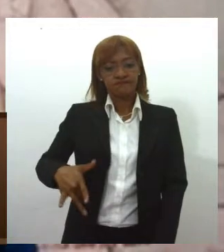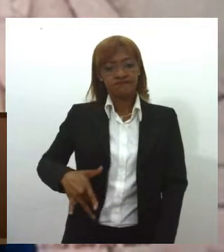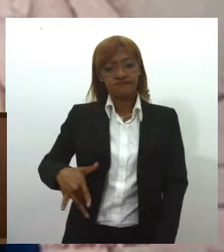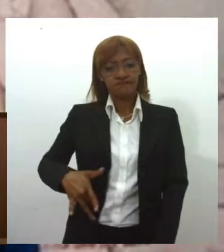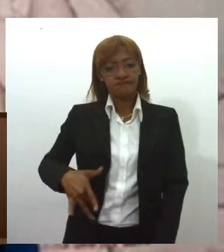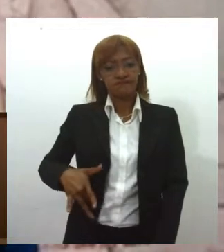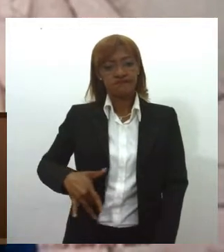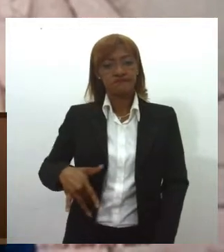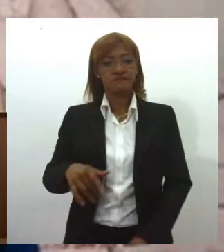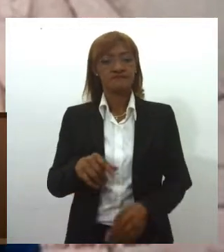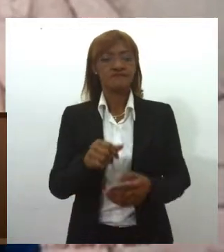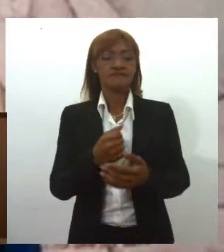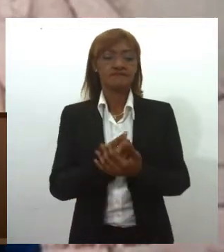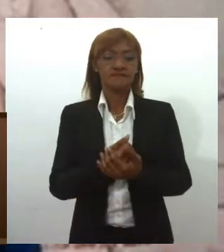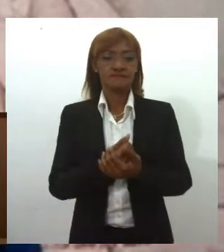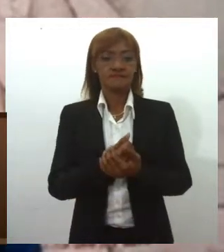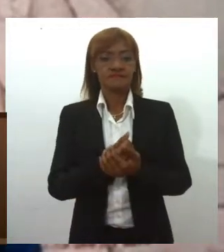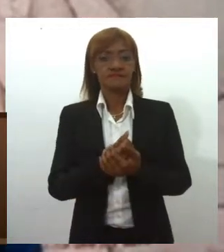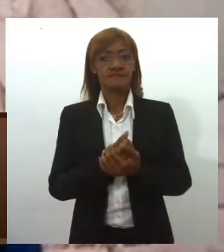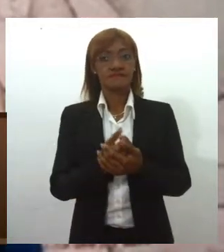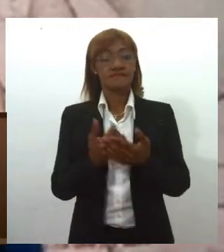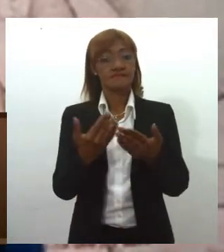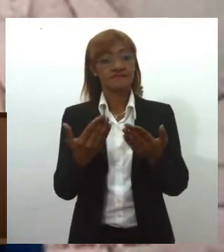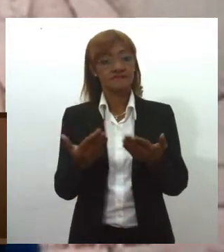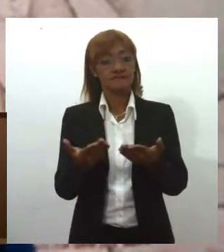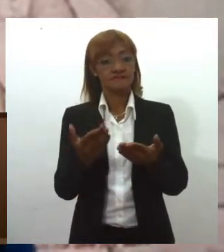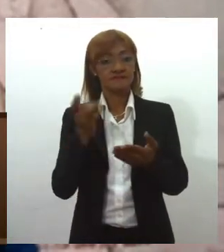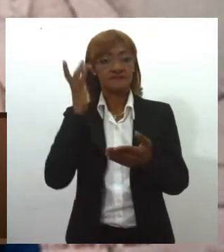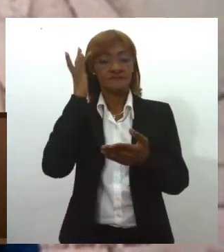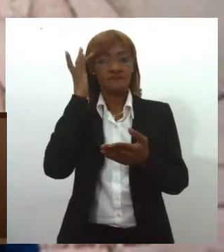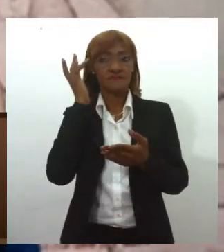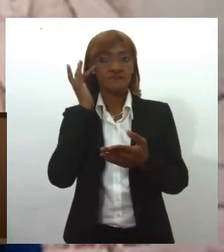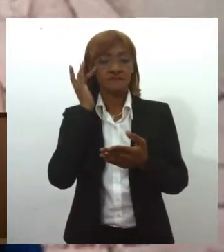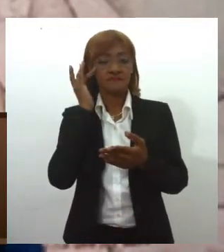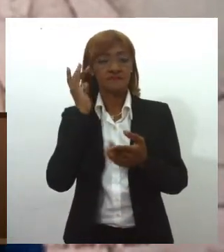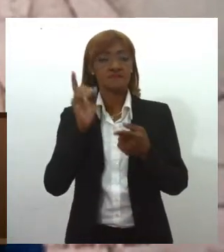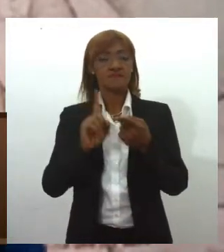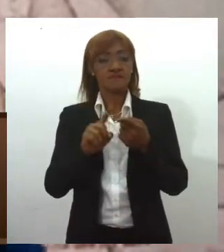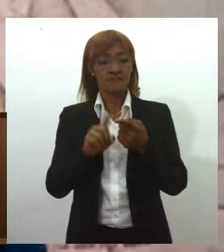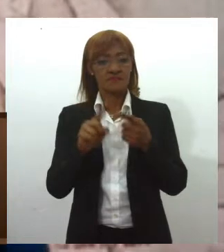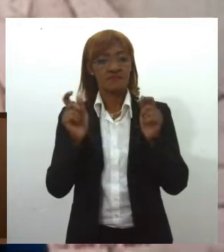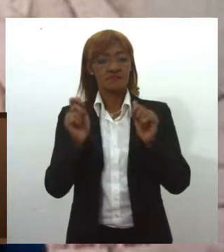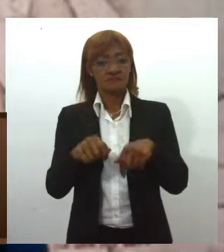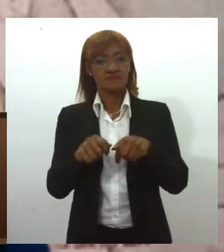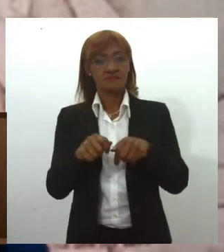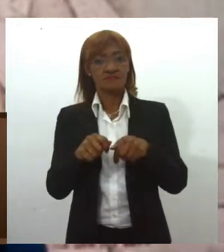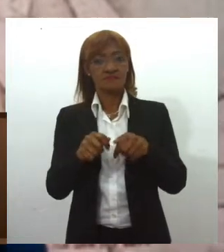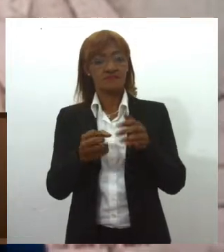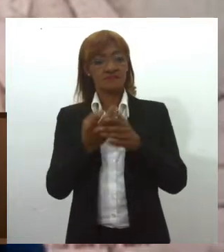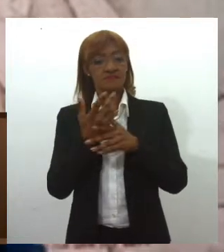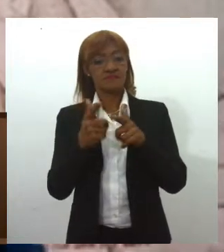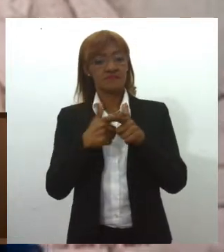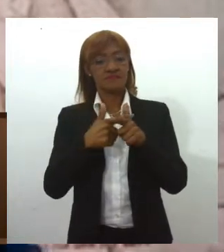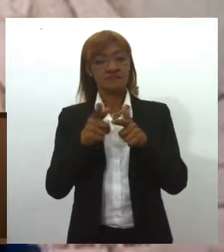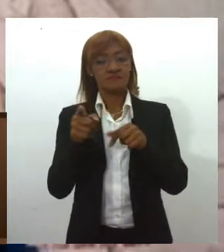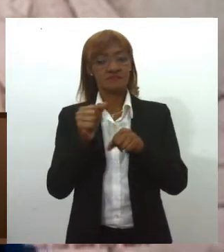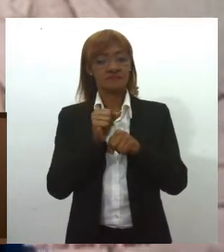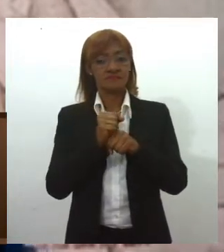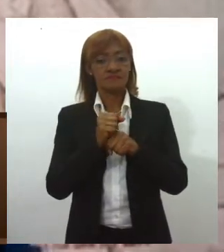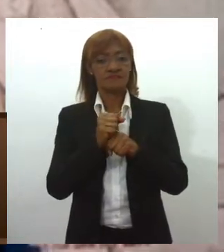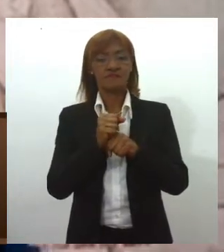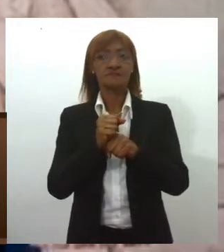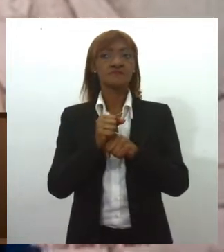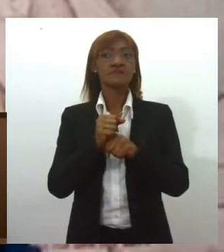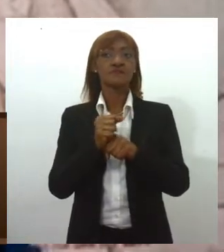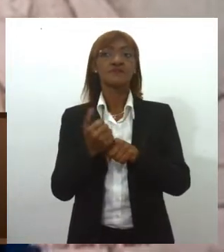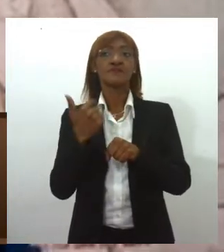sintoma prostático. Então, eles acham que o câncer de próstata também vai causar isso. Na verdade, a gente tem outra doença